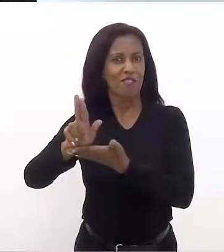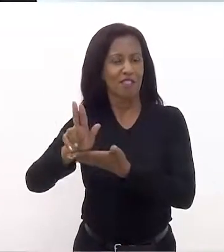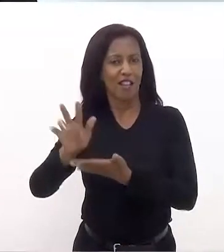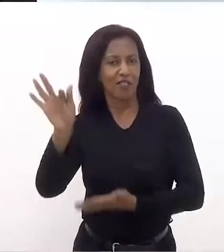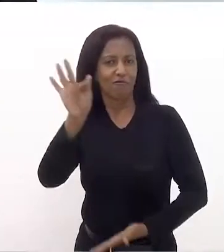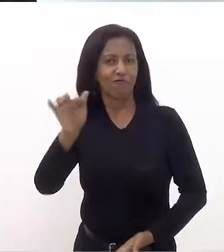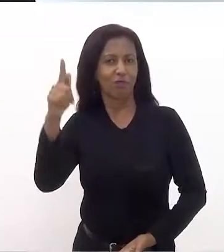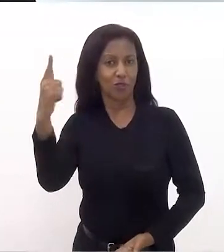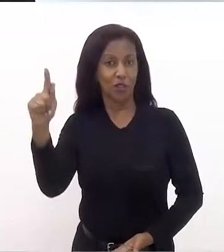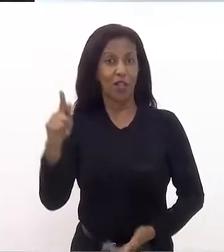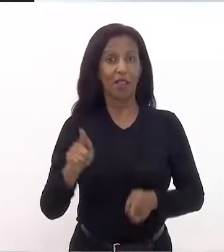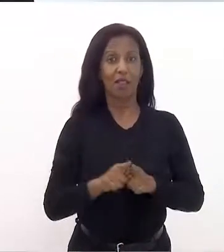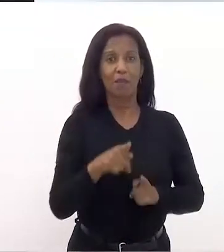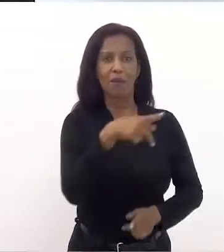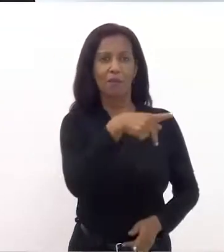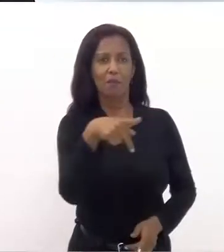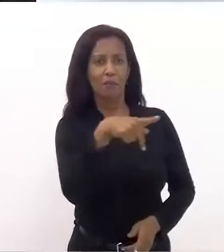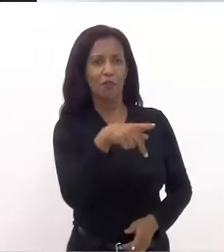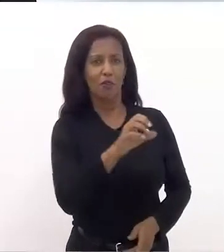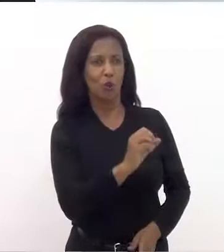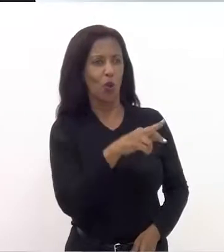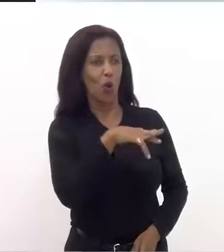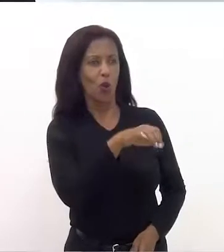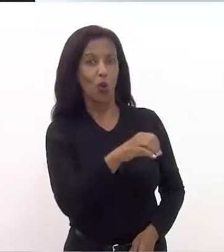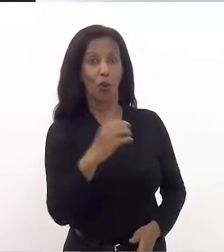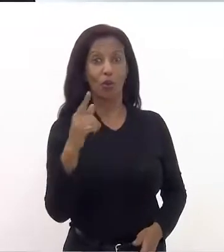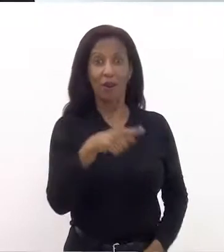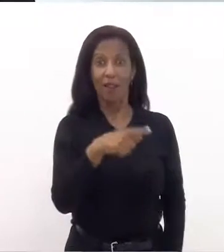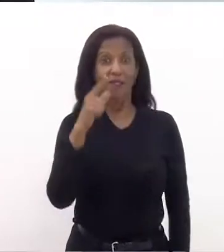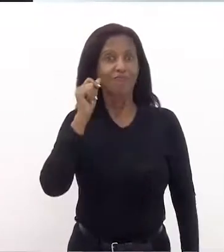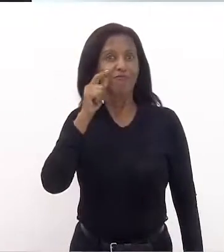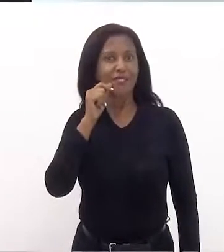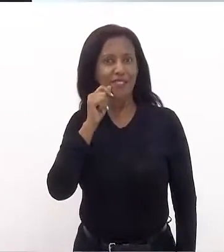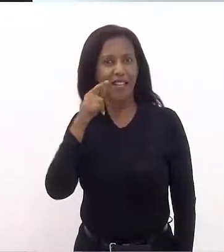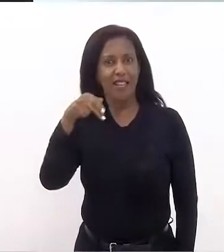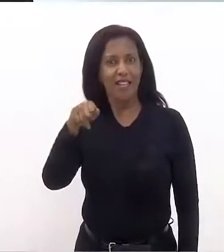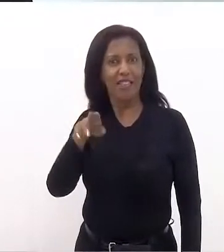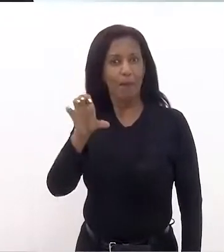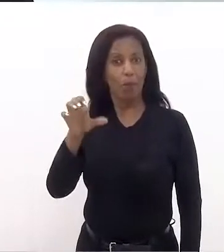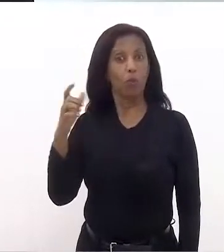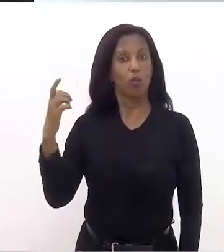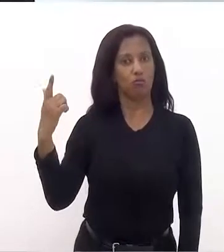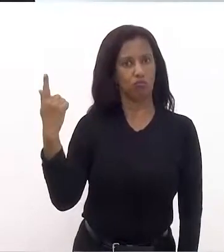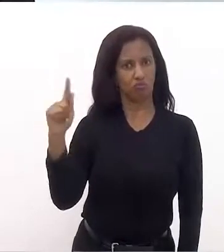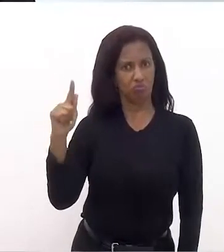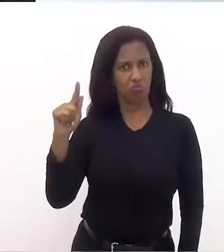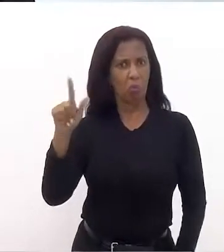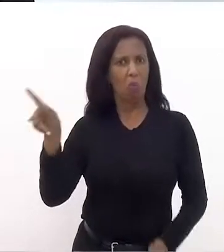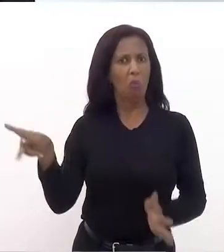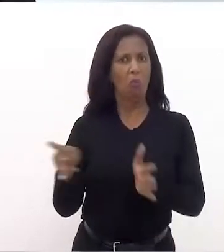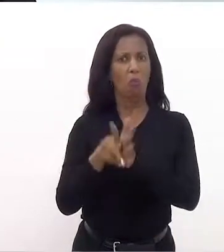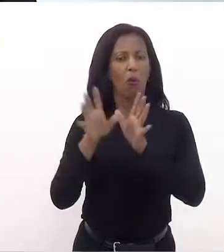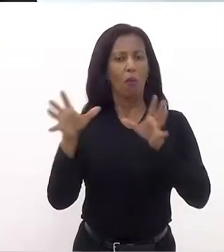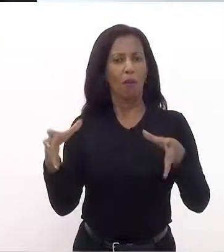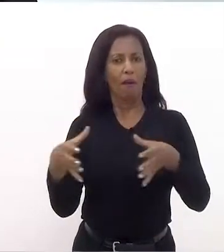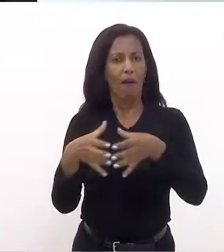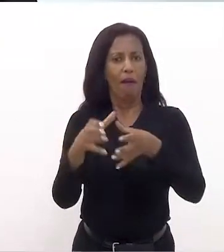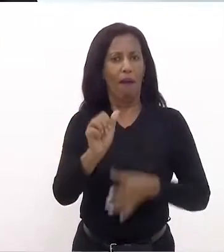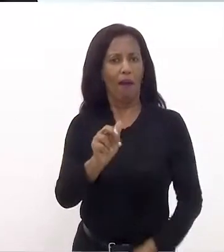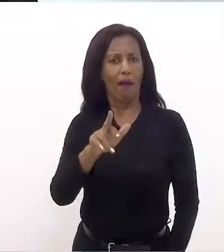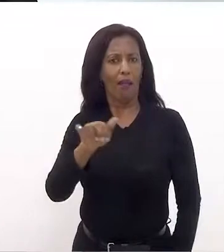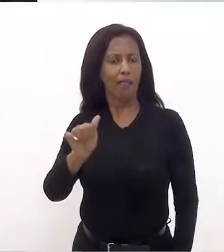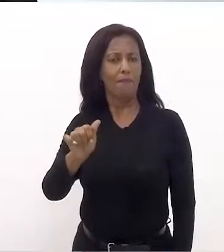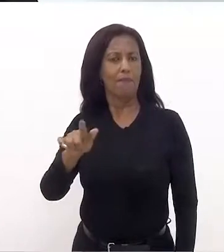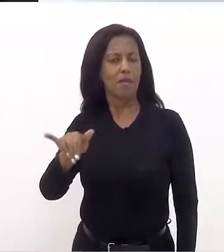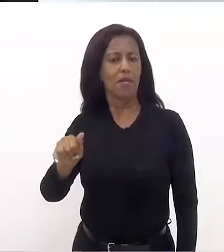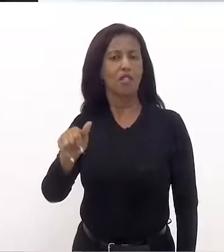também professor honoris causa da Universidade Federal do Ceará e da PUC de Goiás, integrante da Academia Carioca